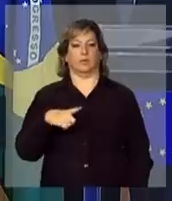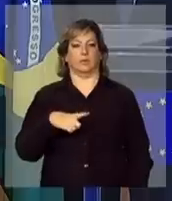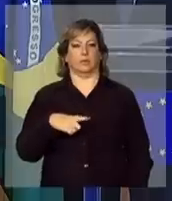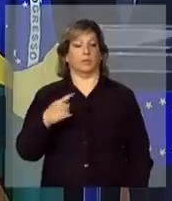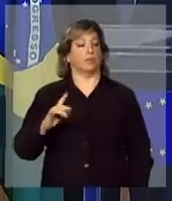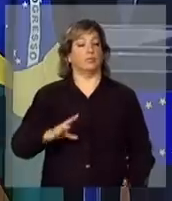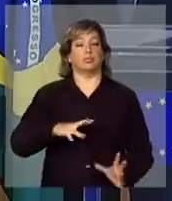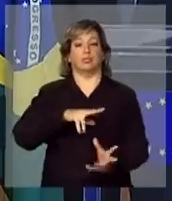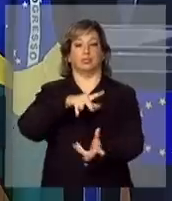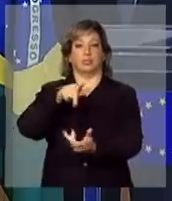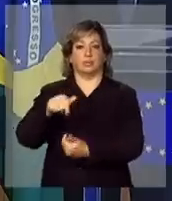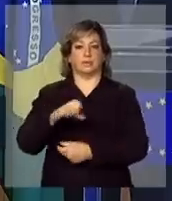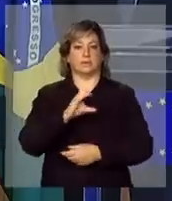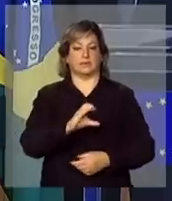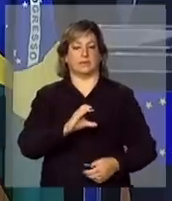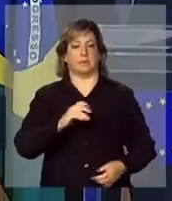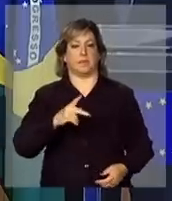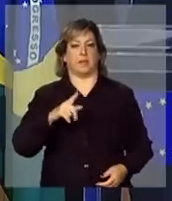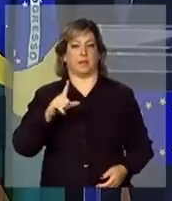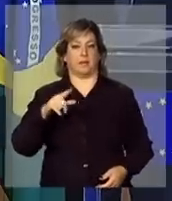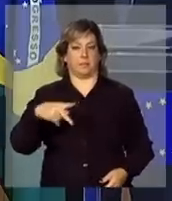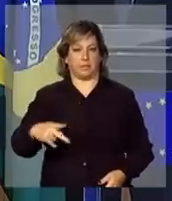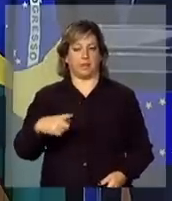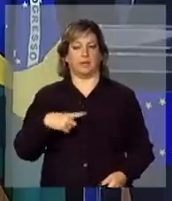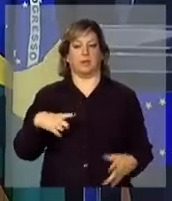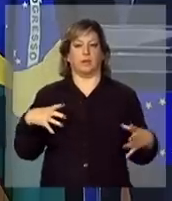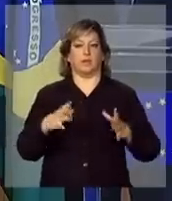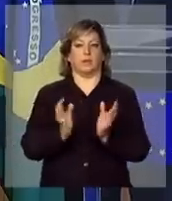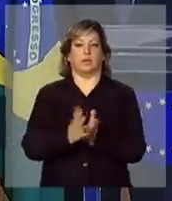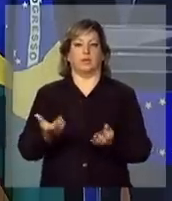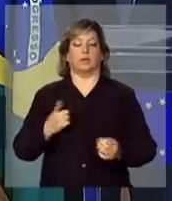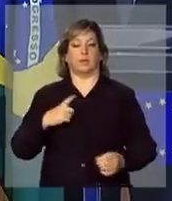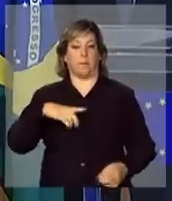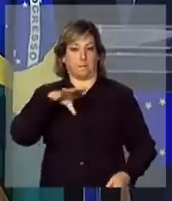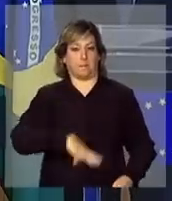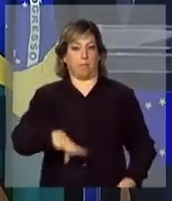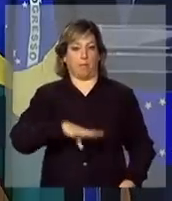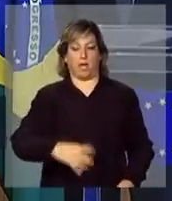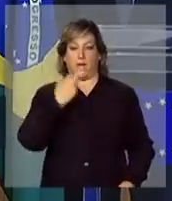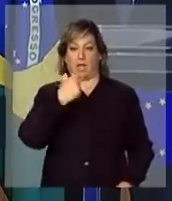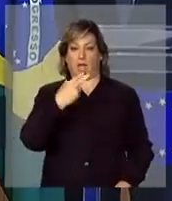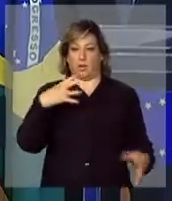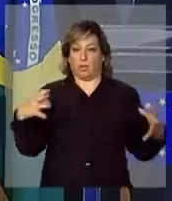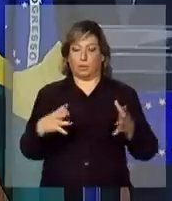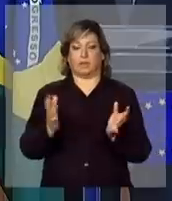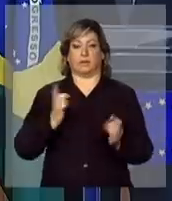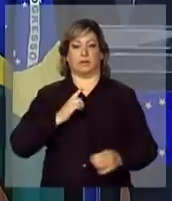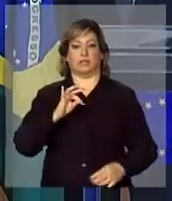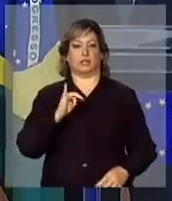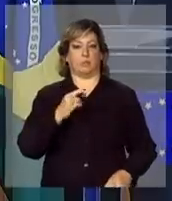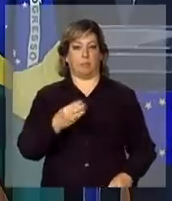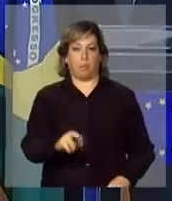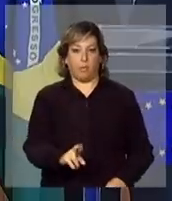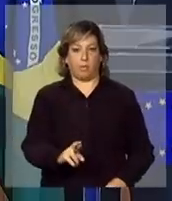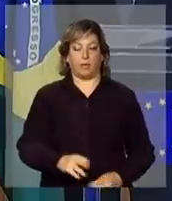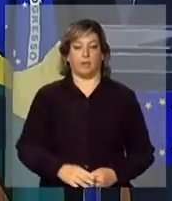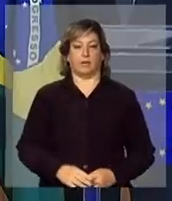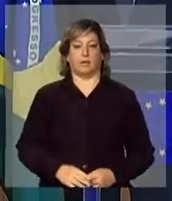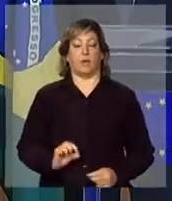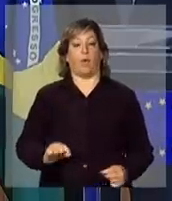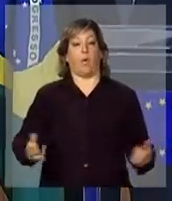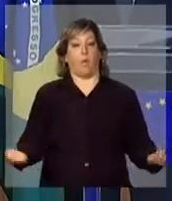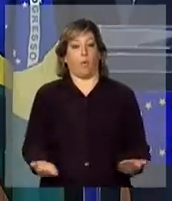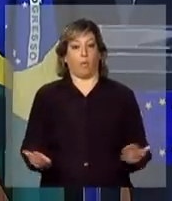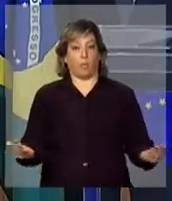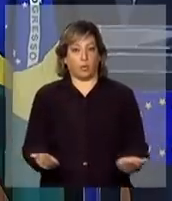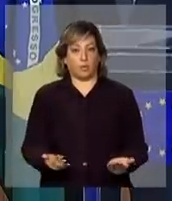do mundo da CPLP, né, do mundo daqueles que compartilham a língua portuguesa, do Timor, seja hoje